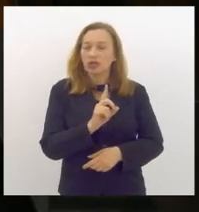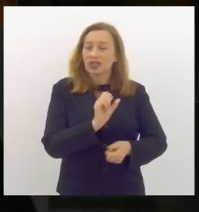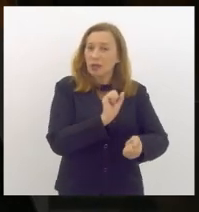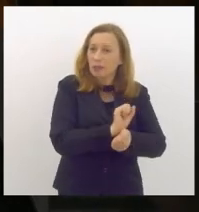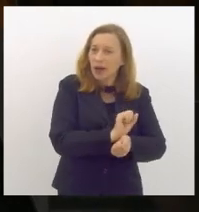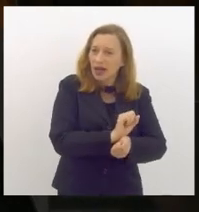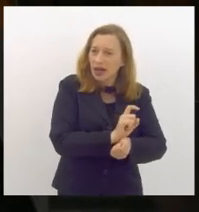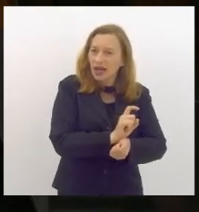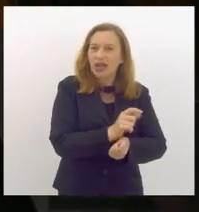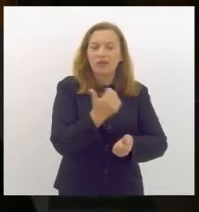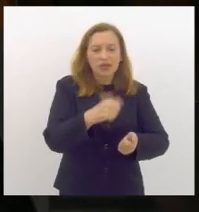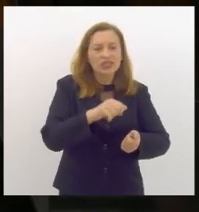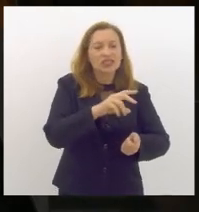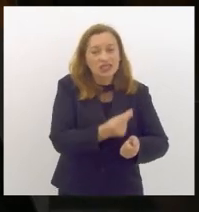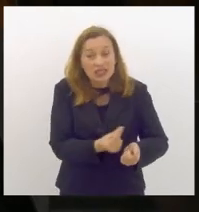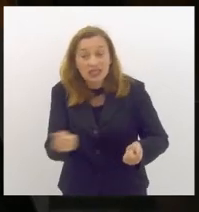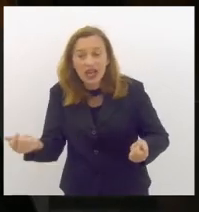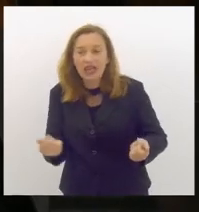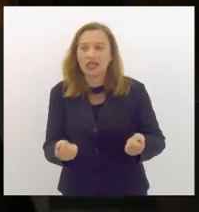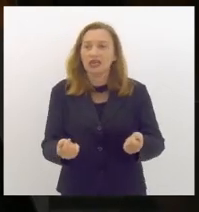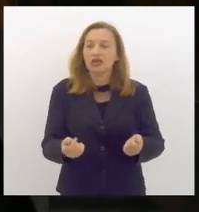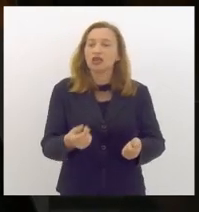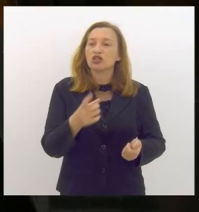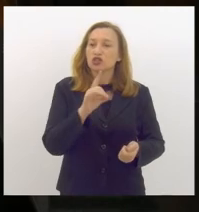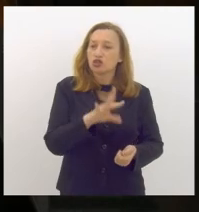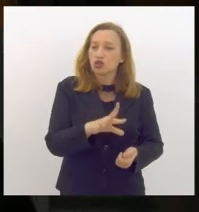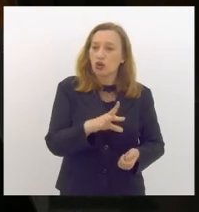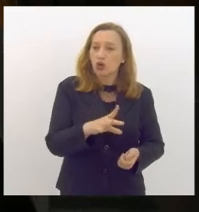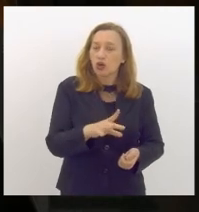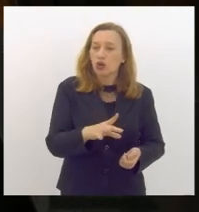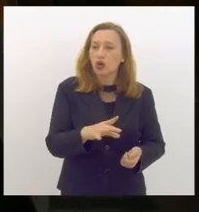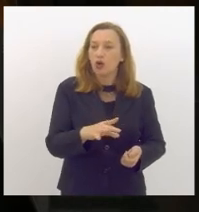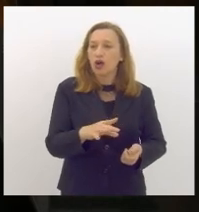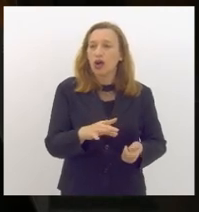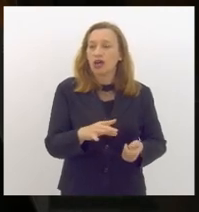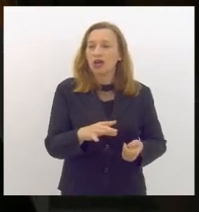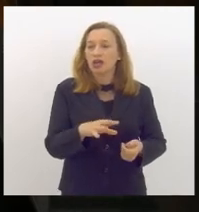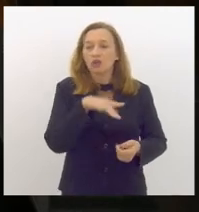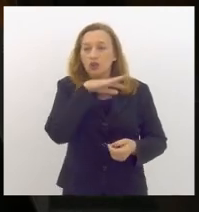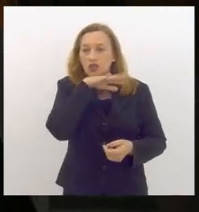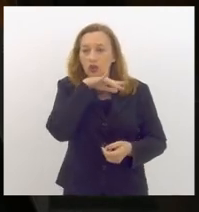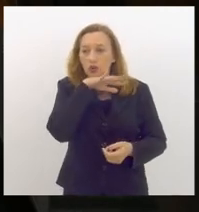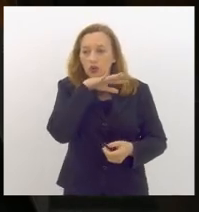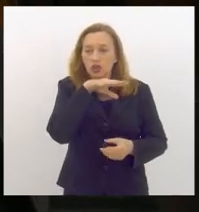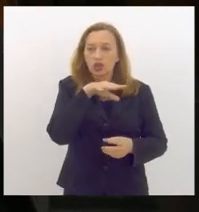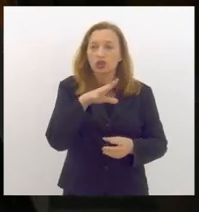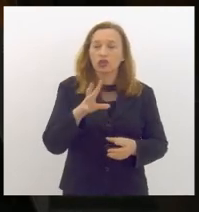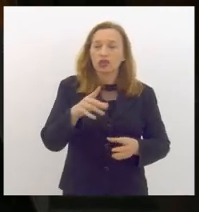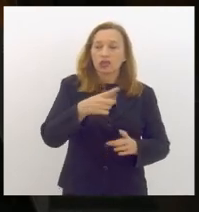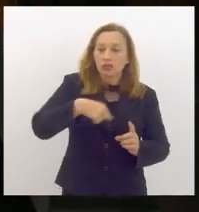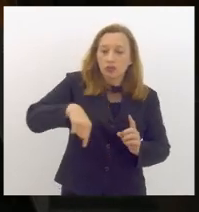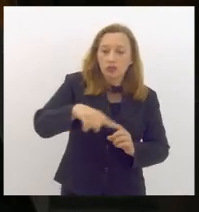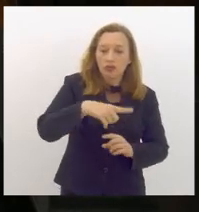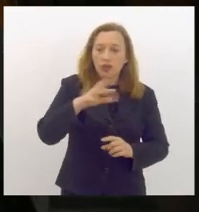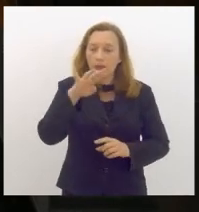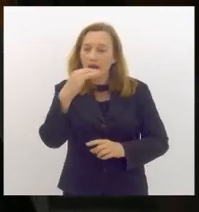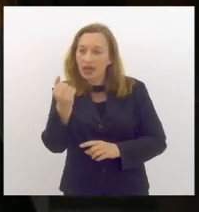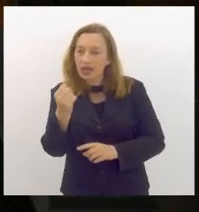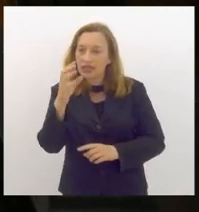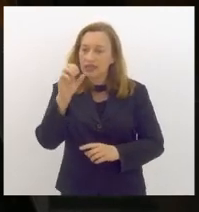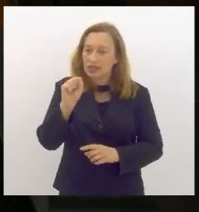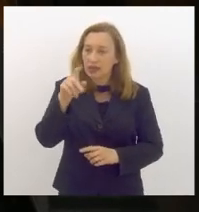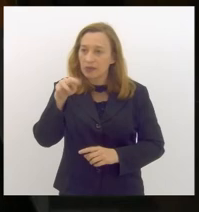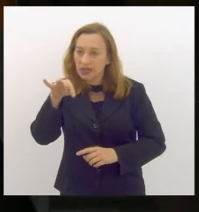se desinstalar, porque só a presença daquele trambolho no meio da Baía de Sepetiba já está praticando